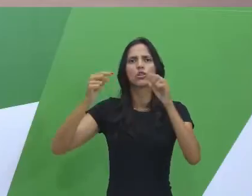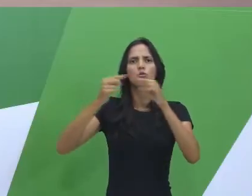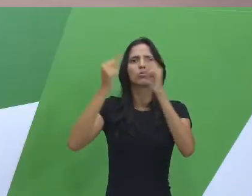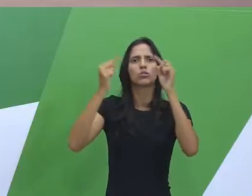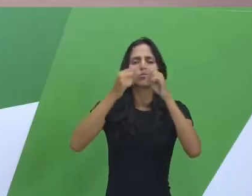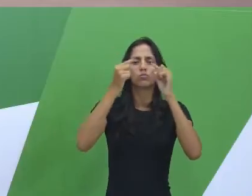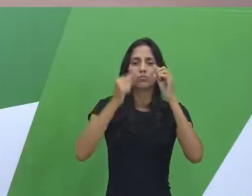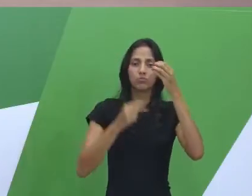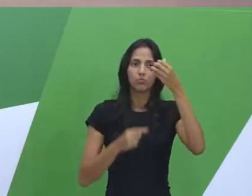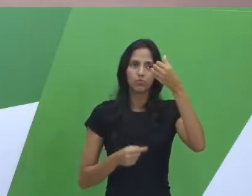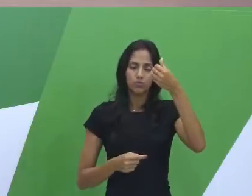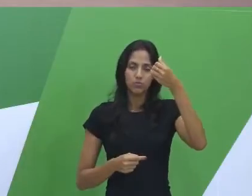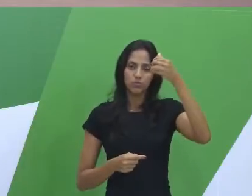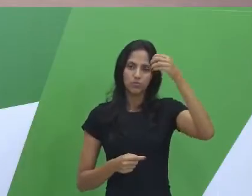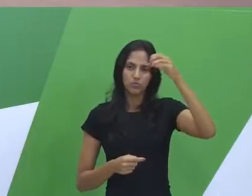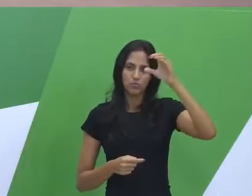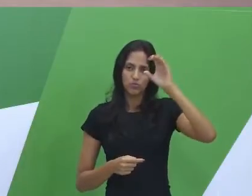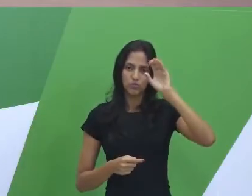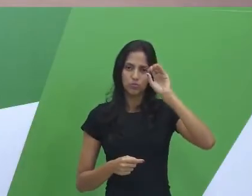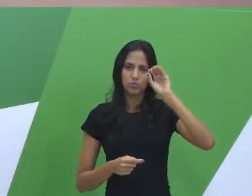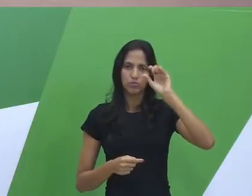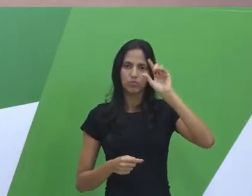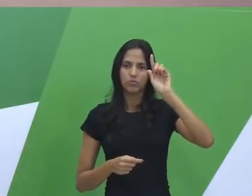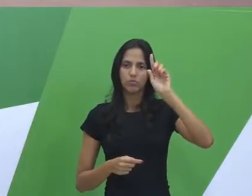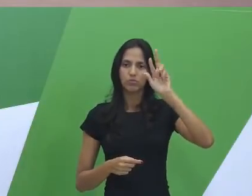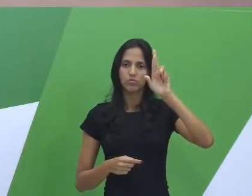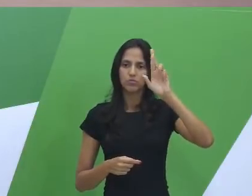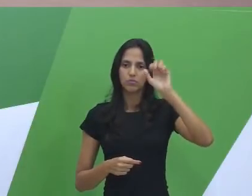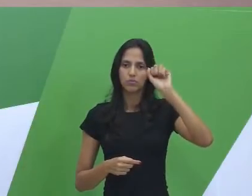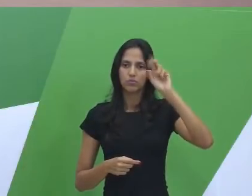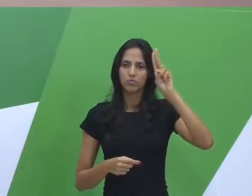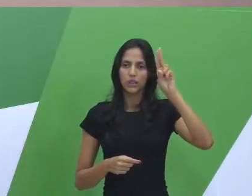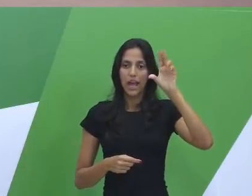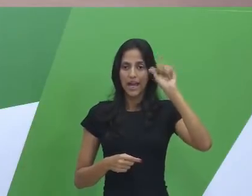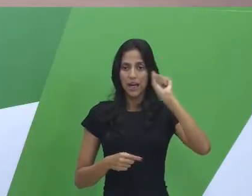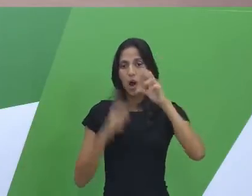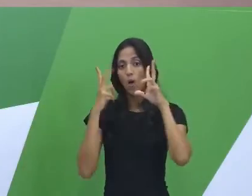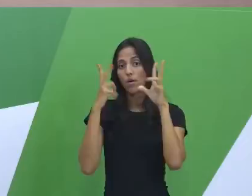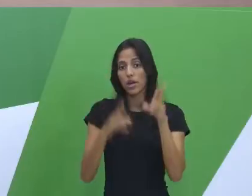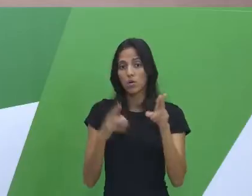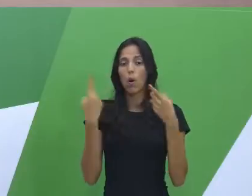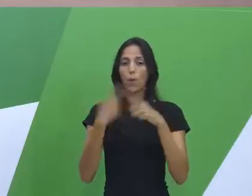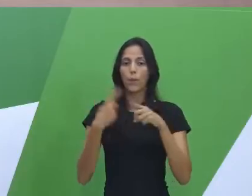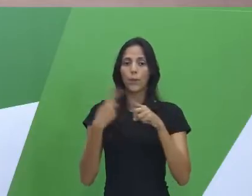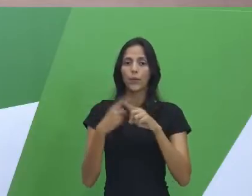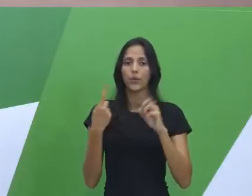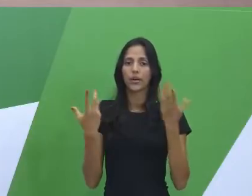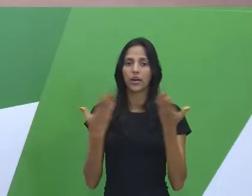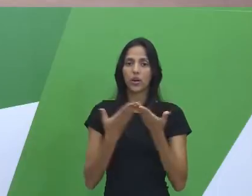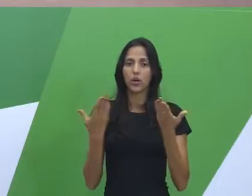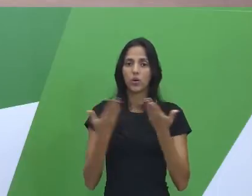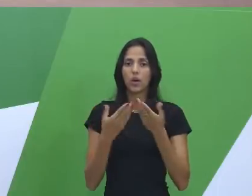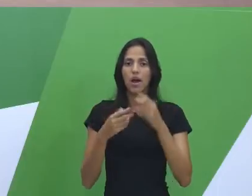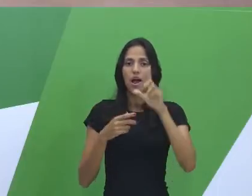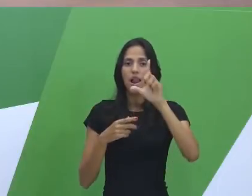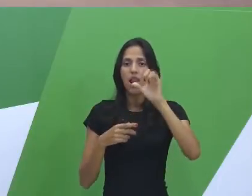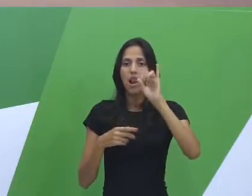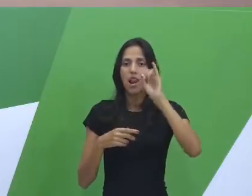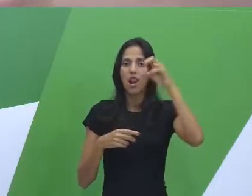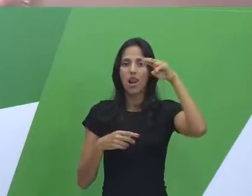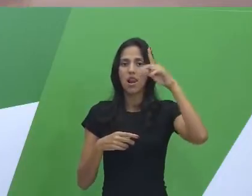iguais de 60 graus. Automaticamente, para ele ter essas angulações todas iguais, as suas linhas, como os